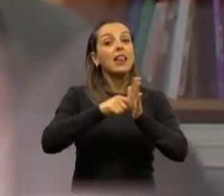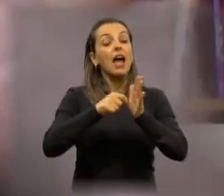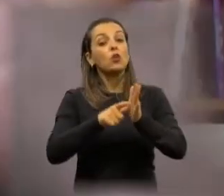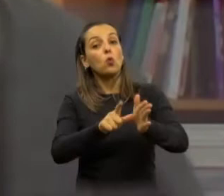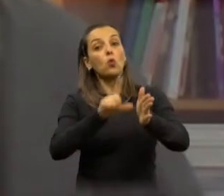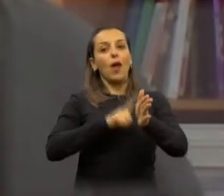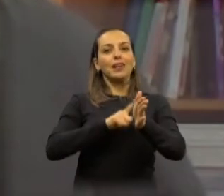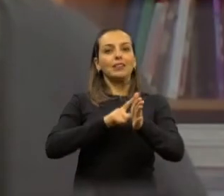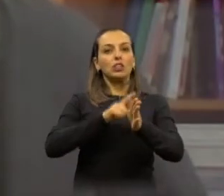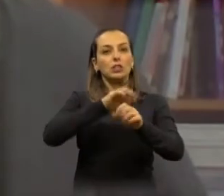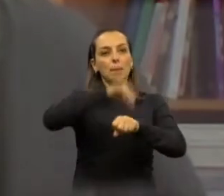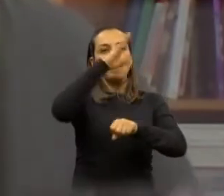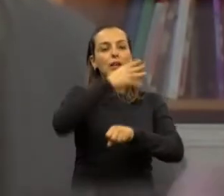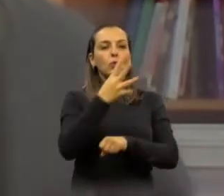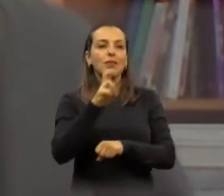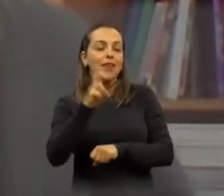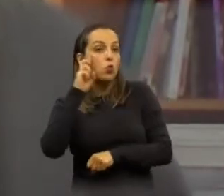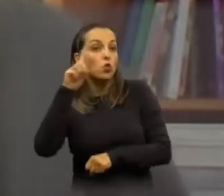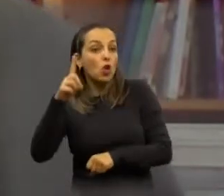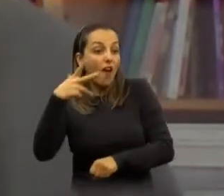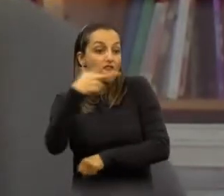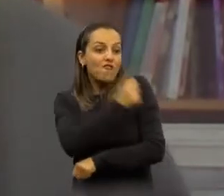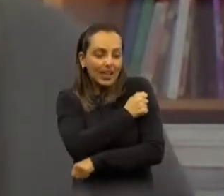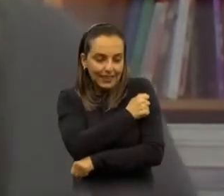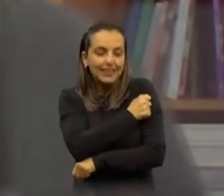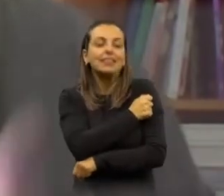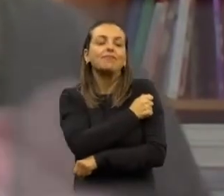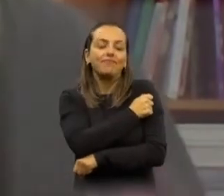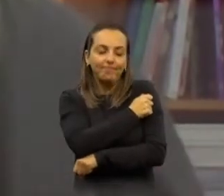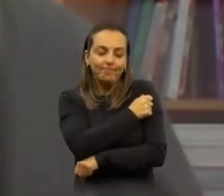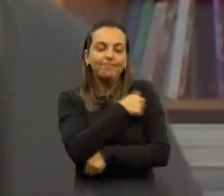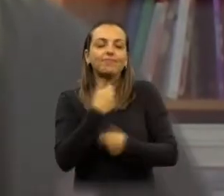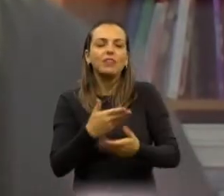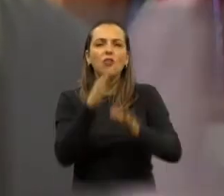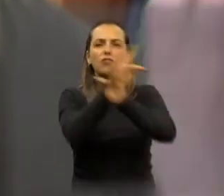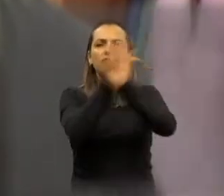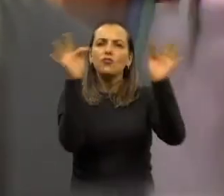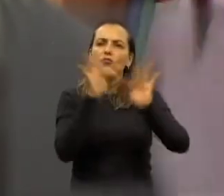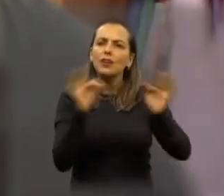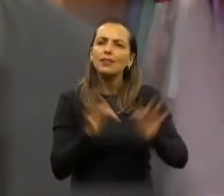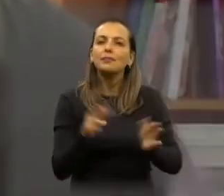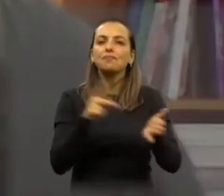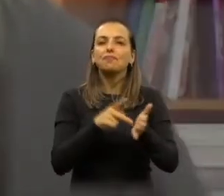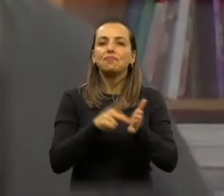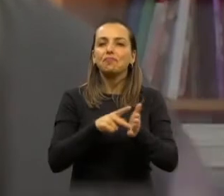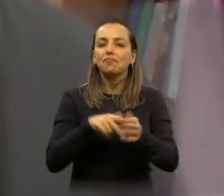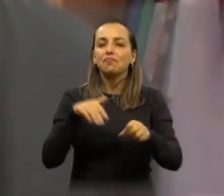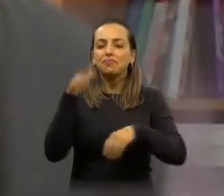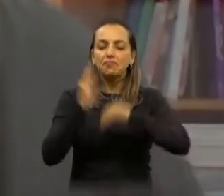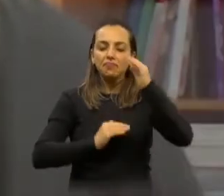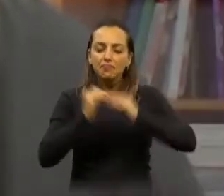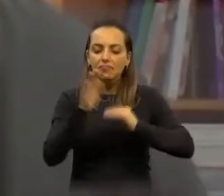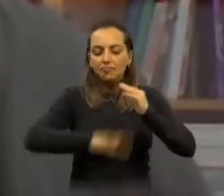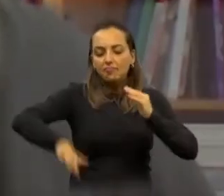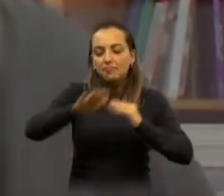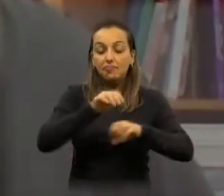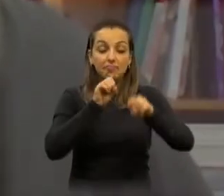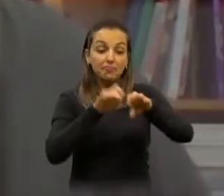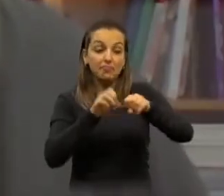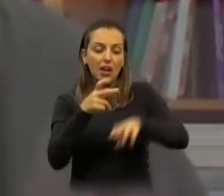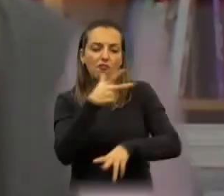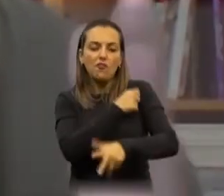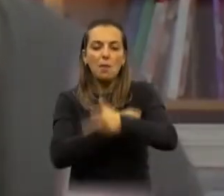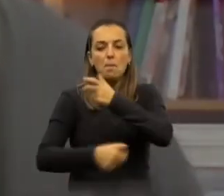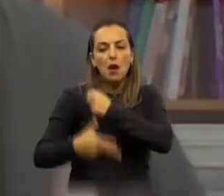em mais de 45 dias a previsão de vacinação. Então, a gente fica muito feliz de ver os profissionais de educação imunizados, o nosso povo